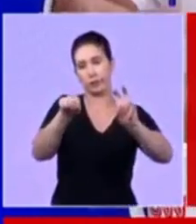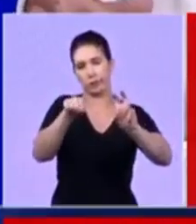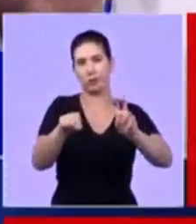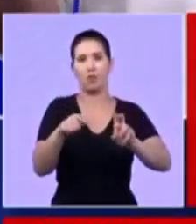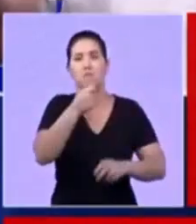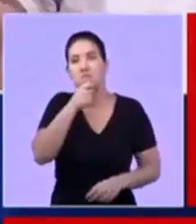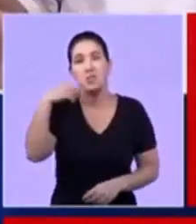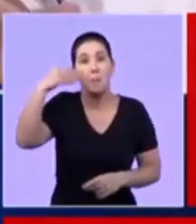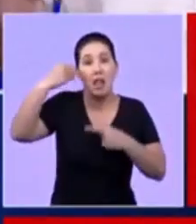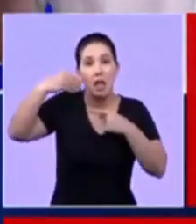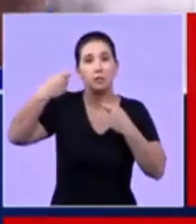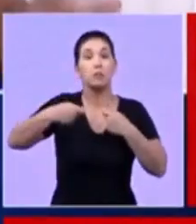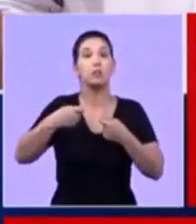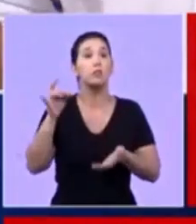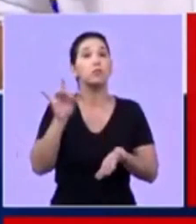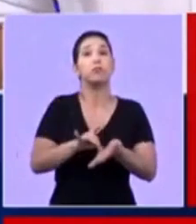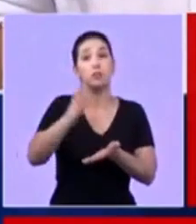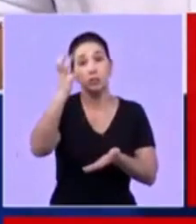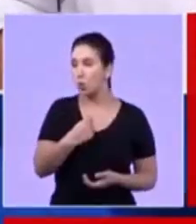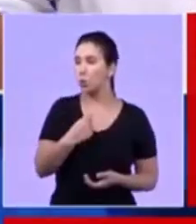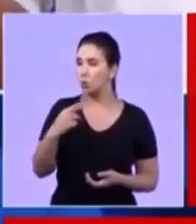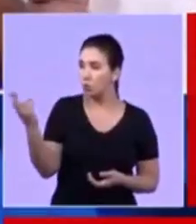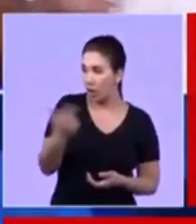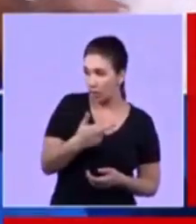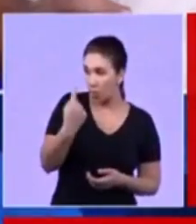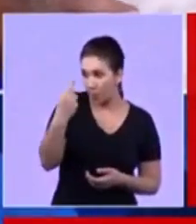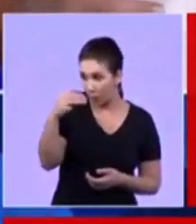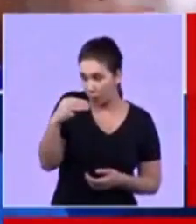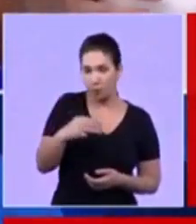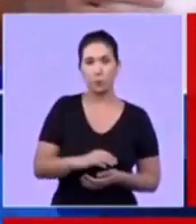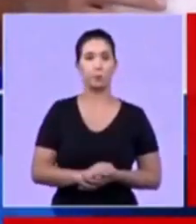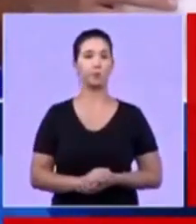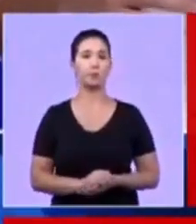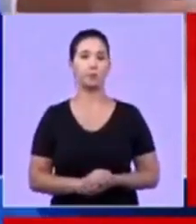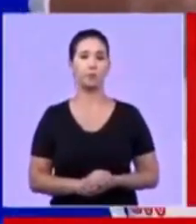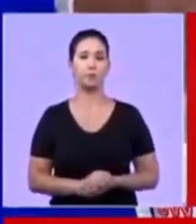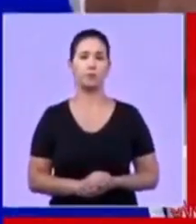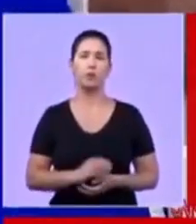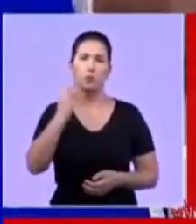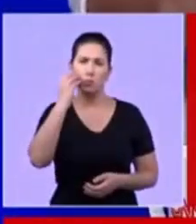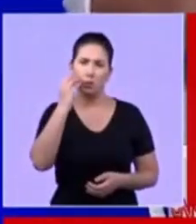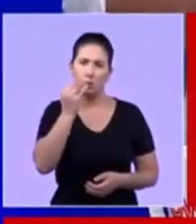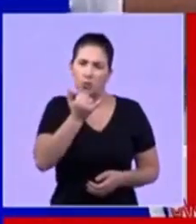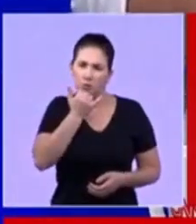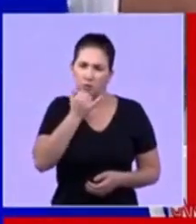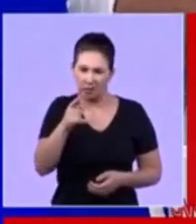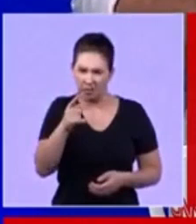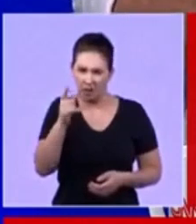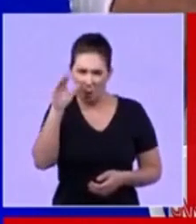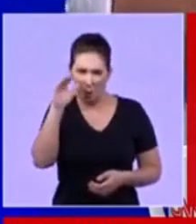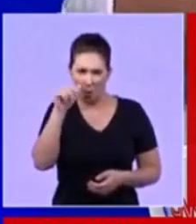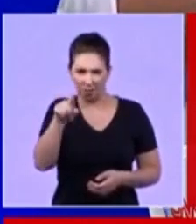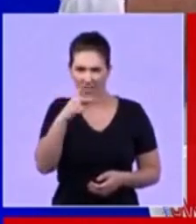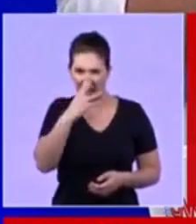e fazer um debate sério pautado no futuro da cidade eu acho curioso Você tá achando ruim trazer o debate da